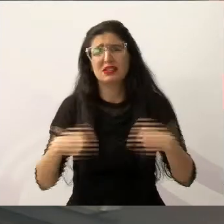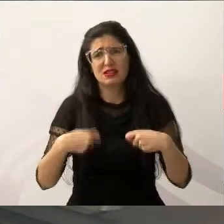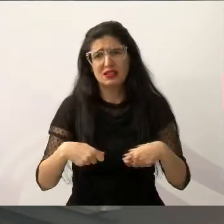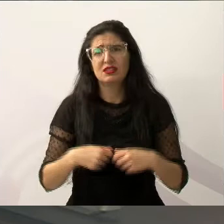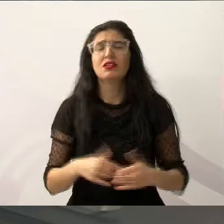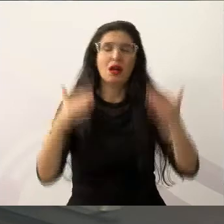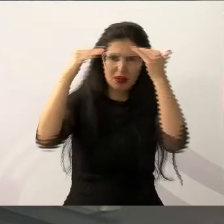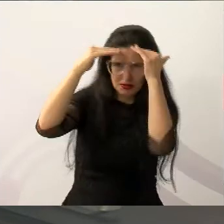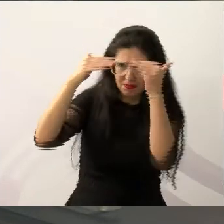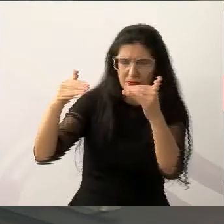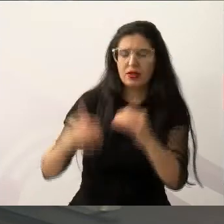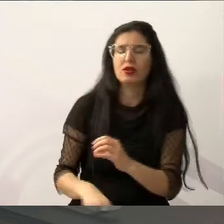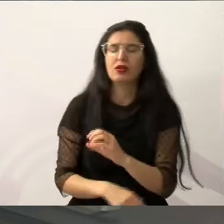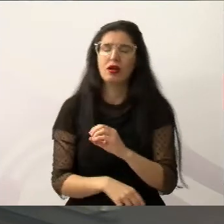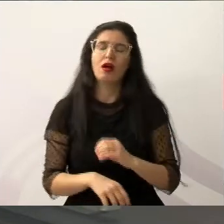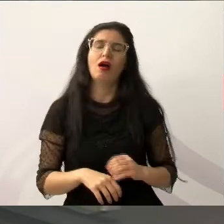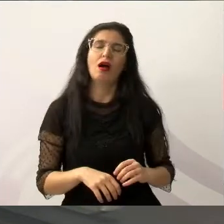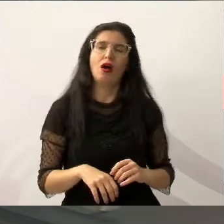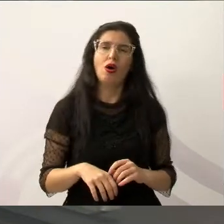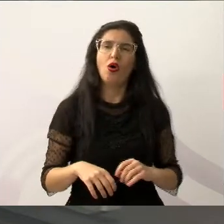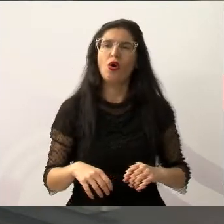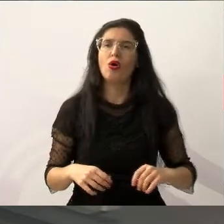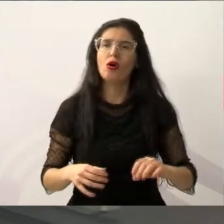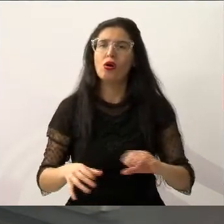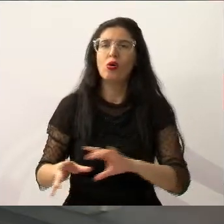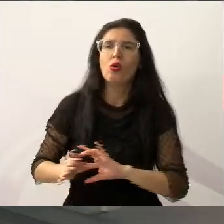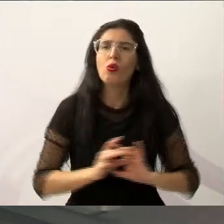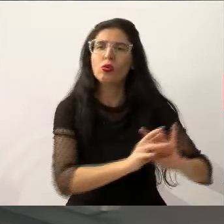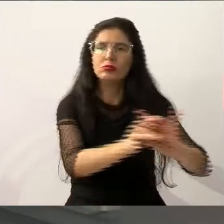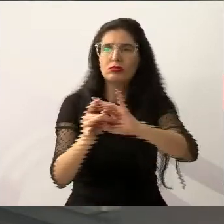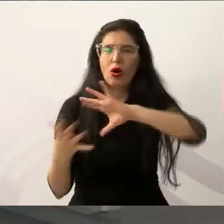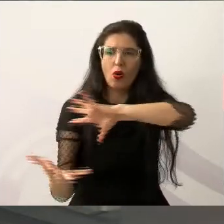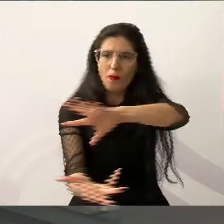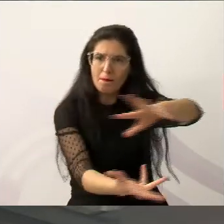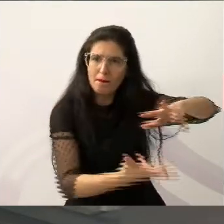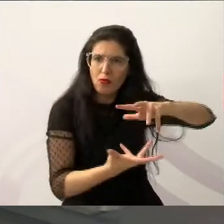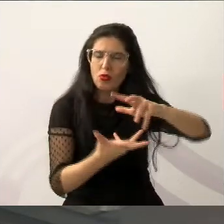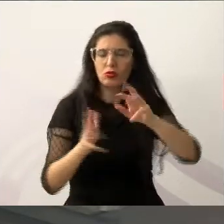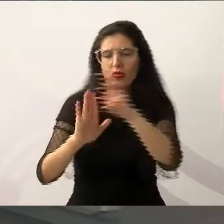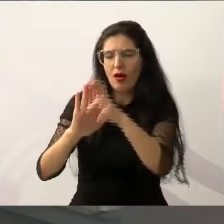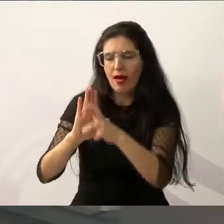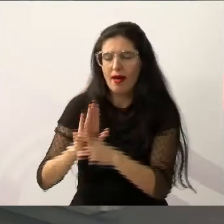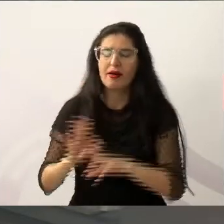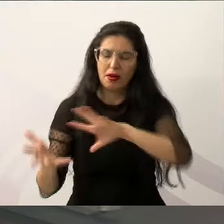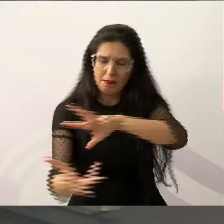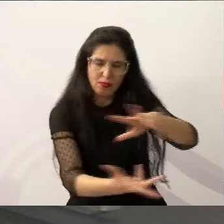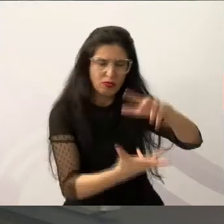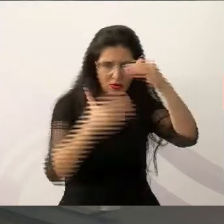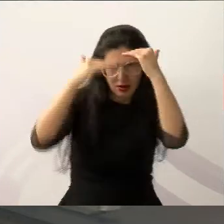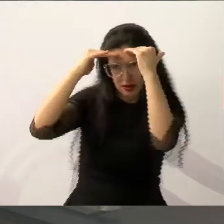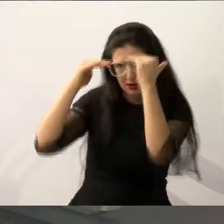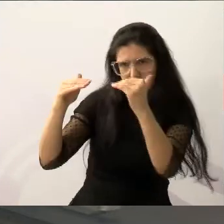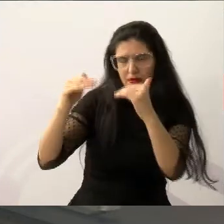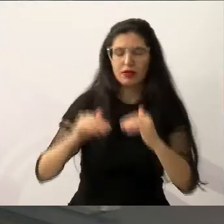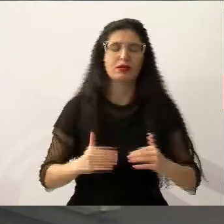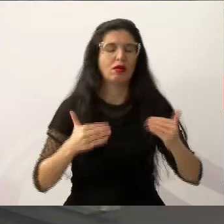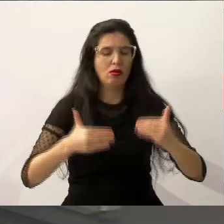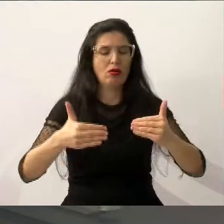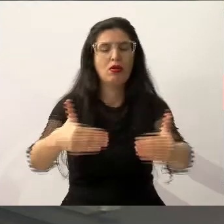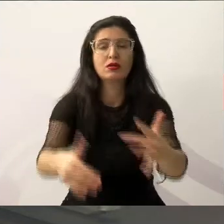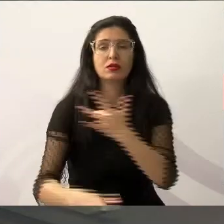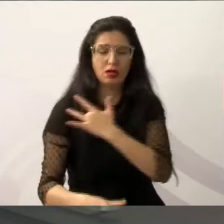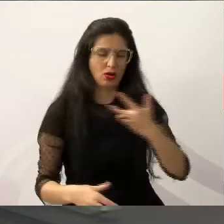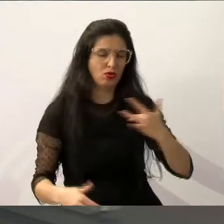da OMC, seguindo as normativas da Secretaria de Saúde e Vigilância Sanitária no município. Coisas básicas como o